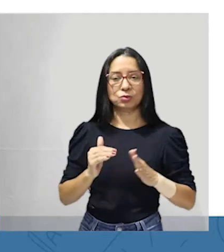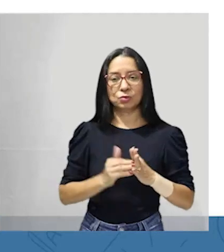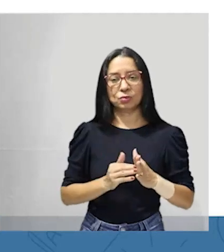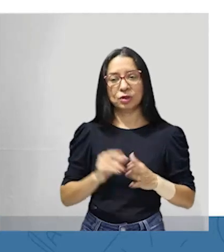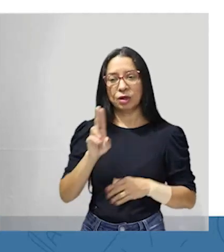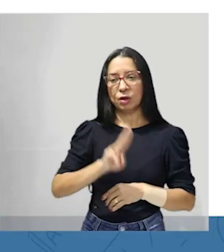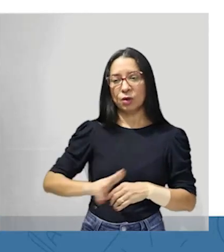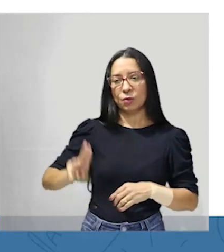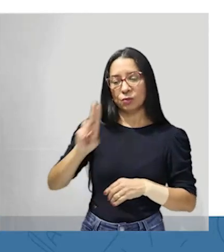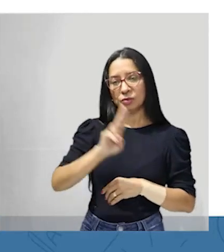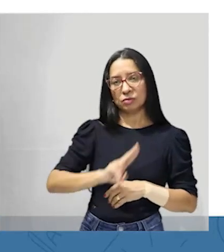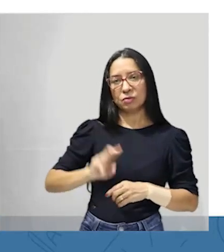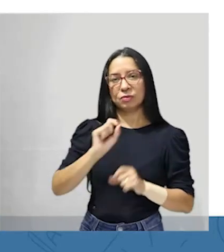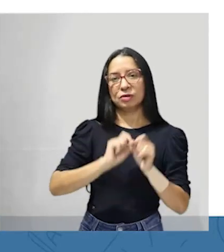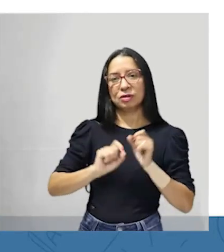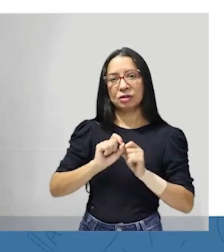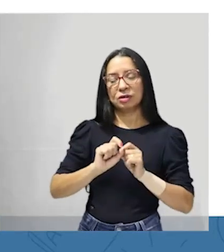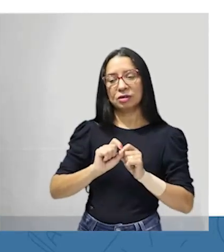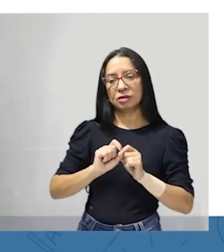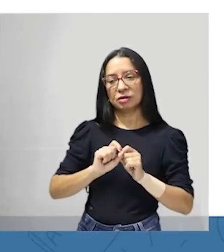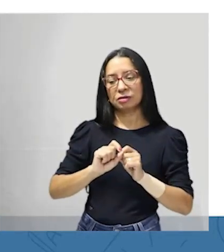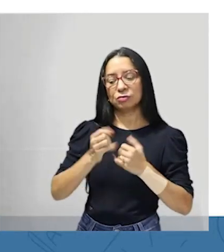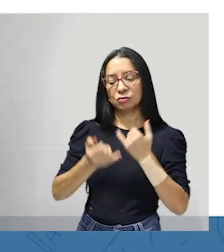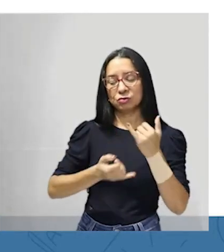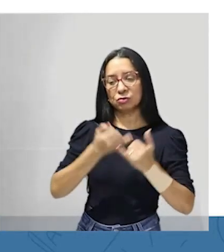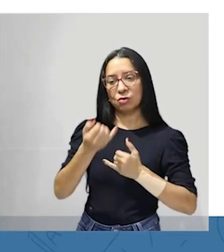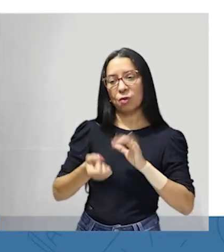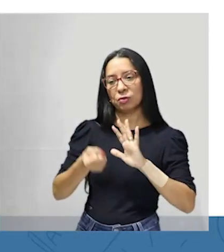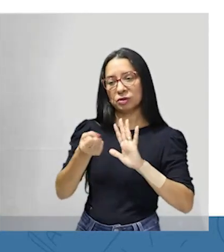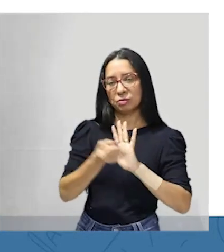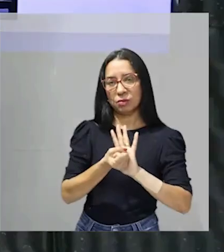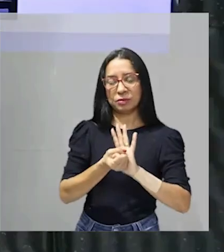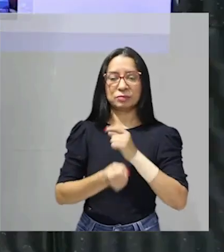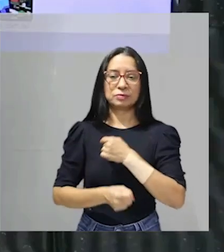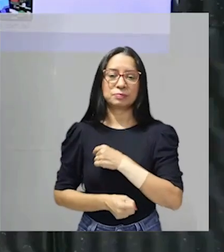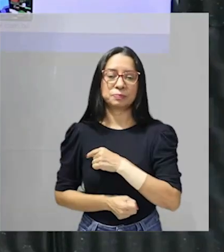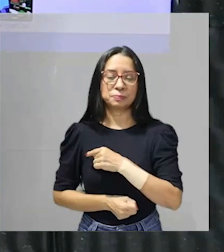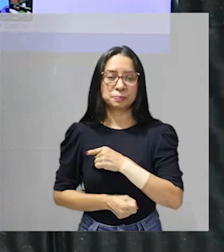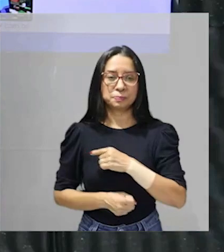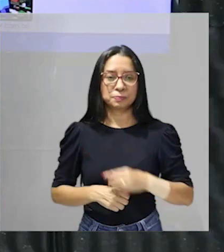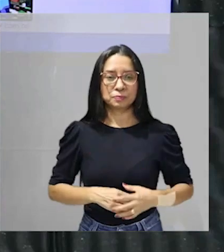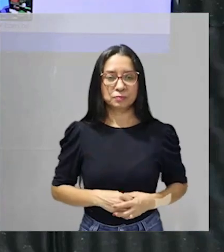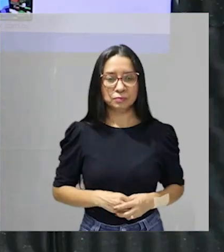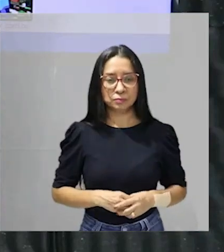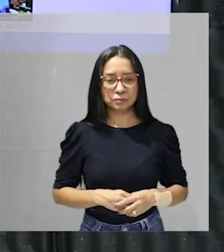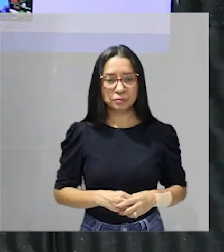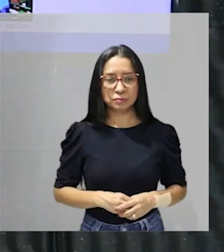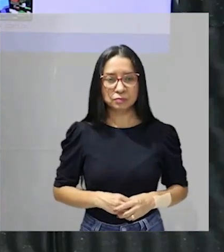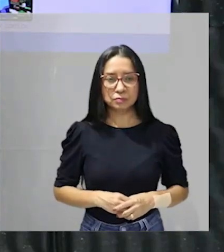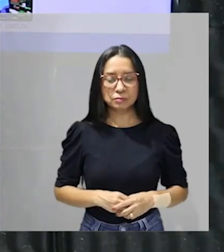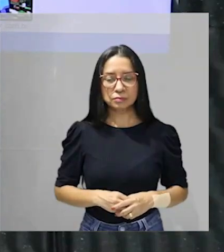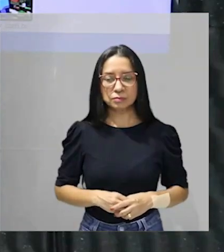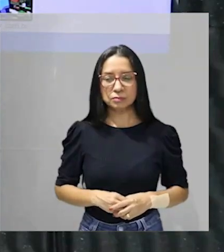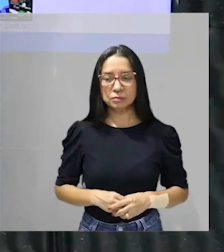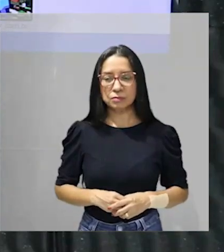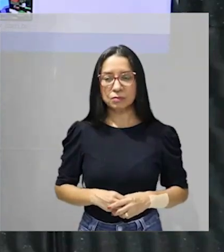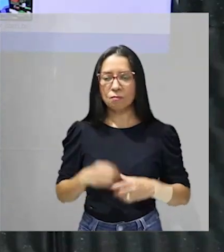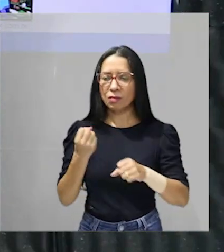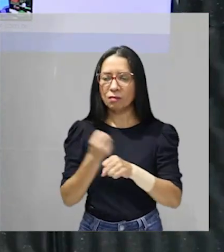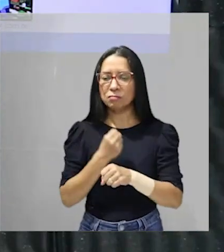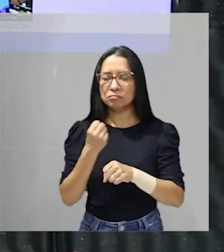o quê jogos simbólicos para com a história do seu filho jogos de construção